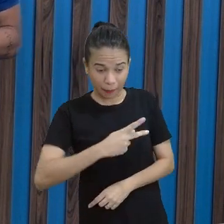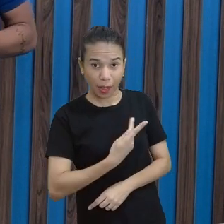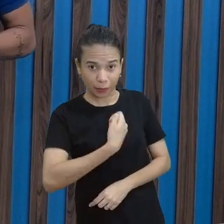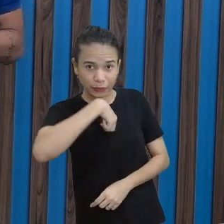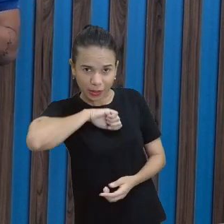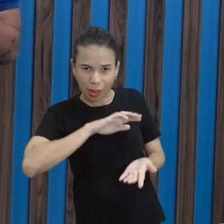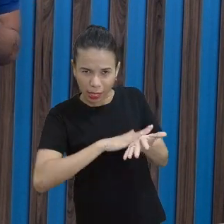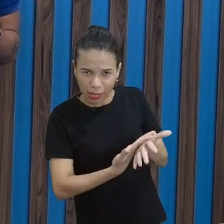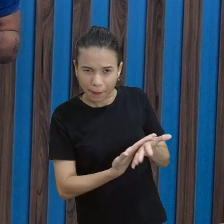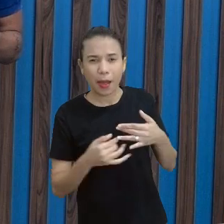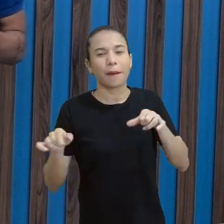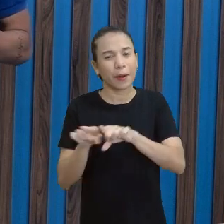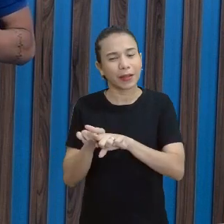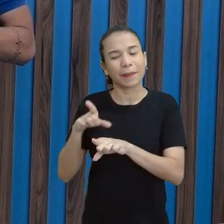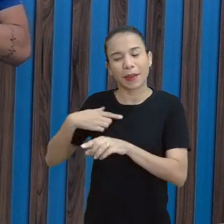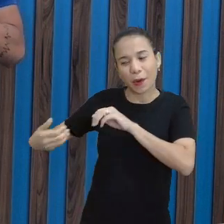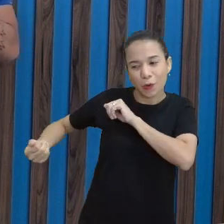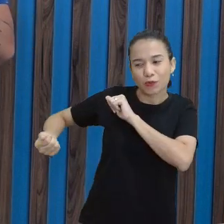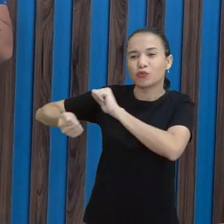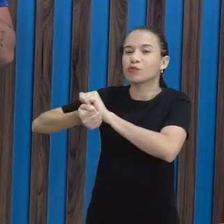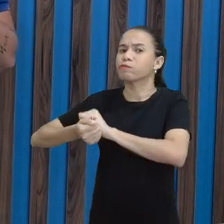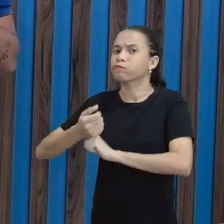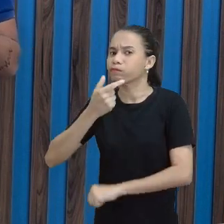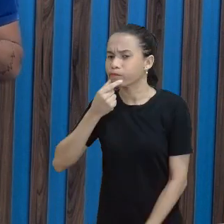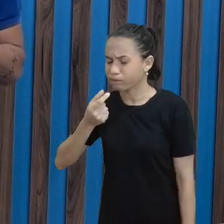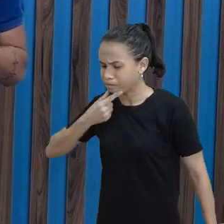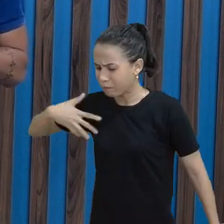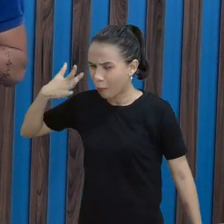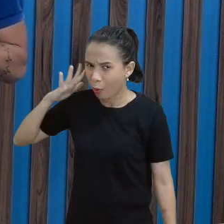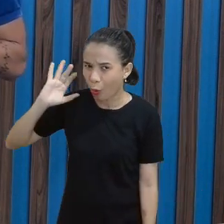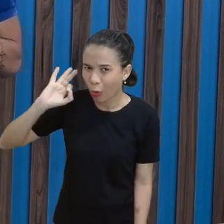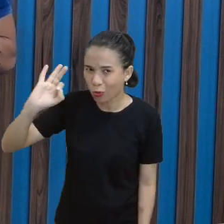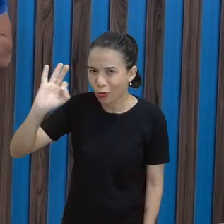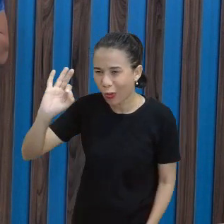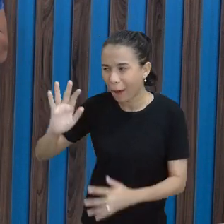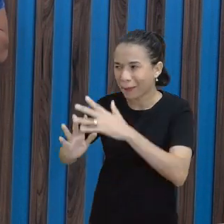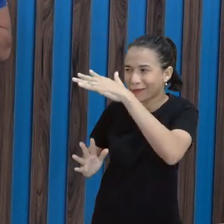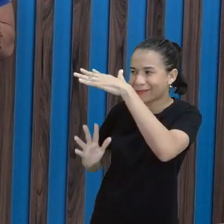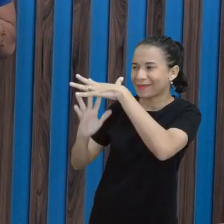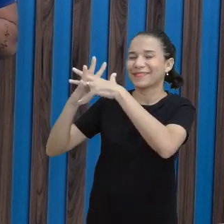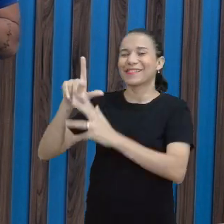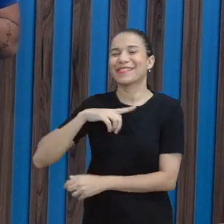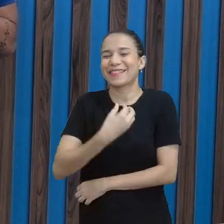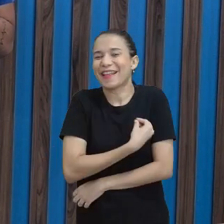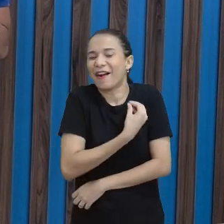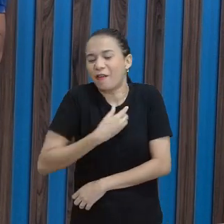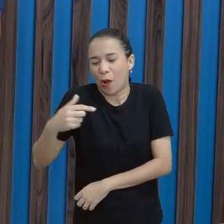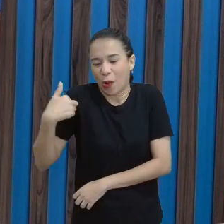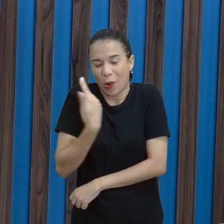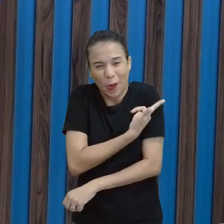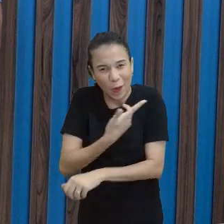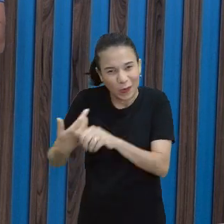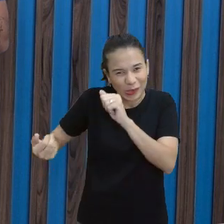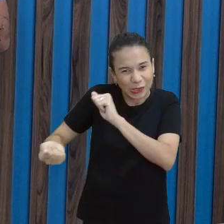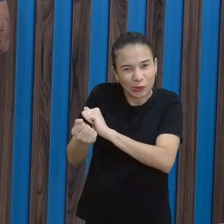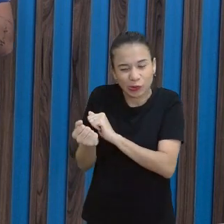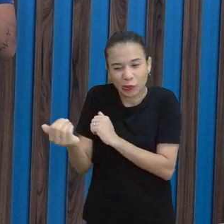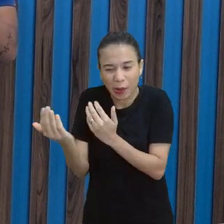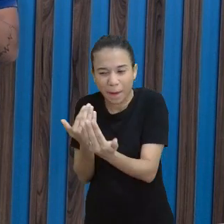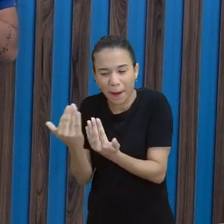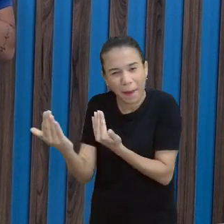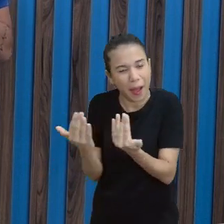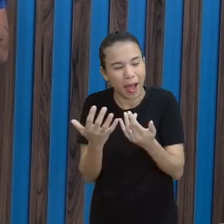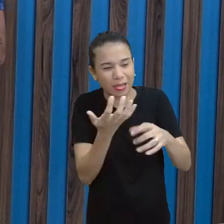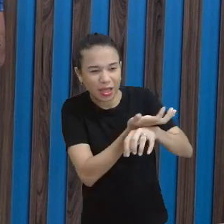aqui muito bem acompanhado de um jogador caríssimo que sempre está aqui, que a gente fica fazendo aí uma junção das